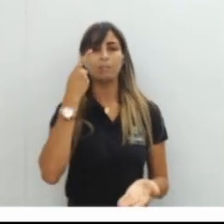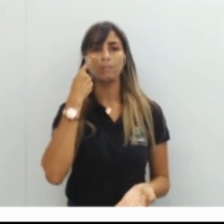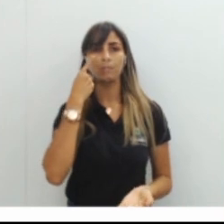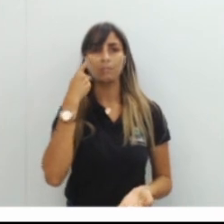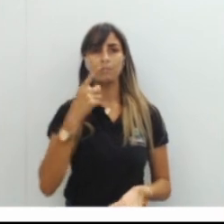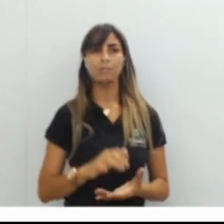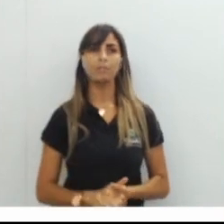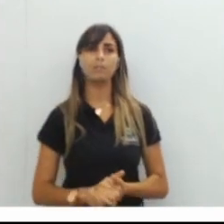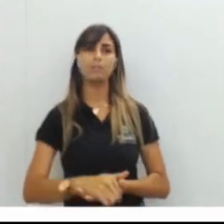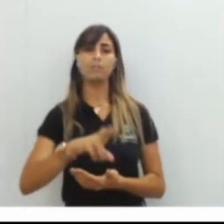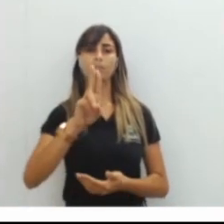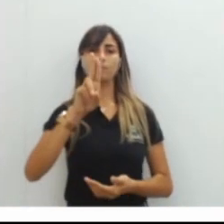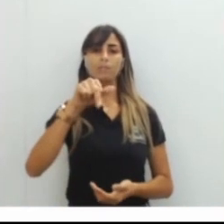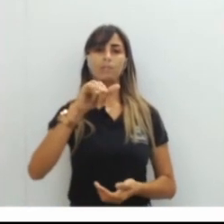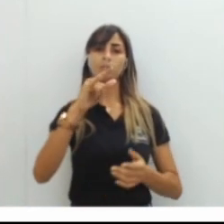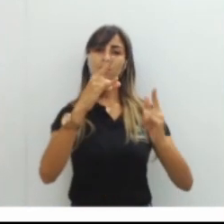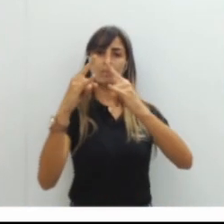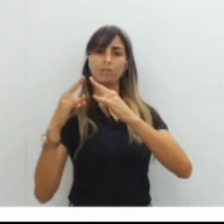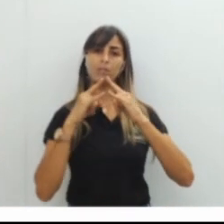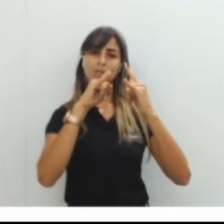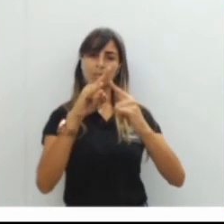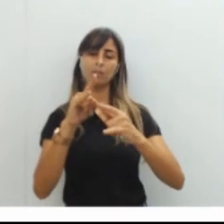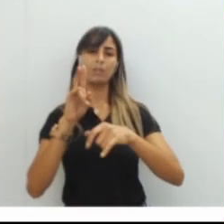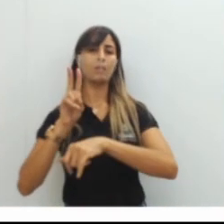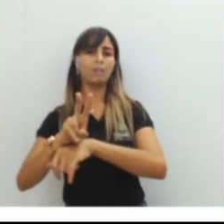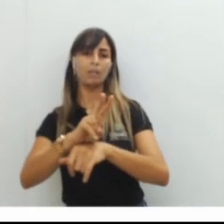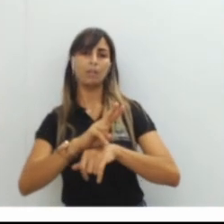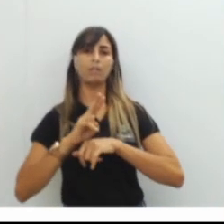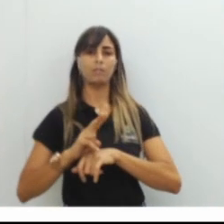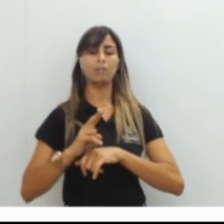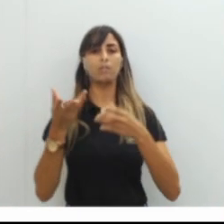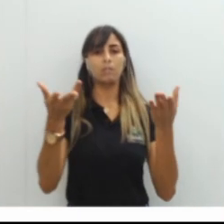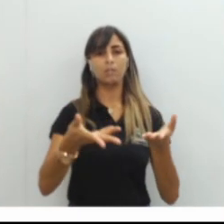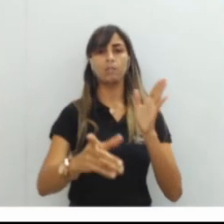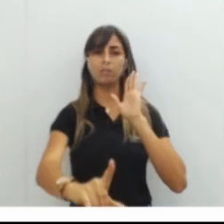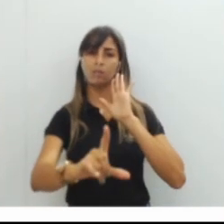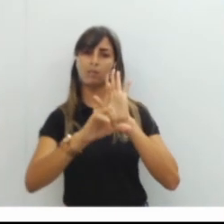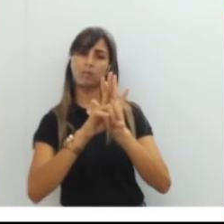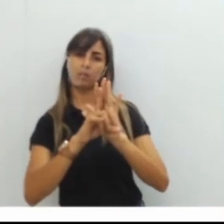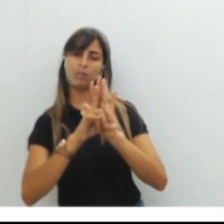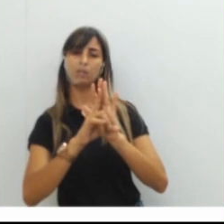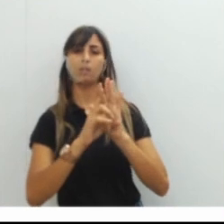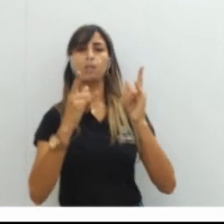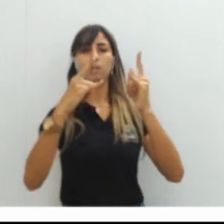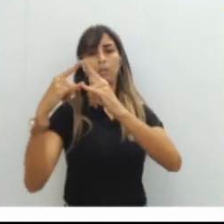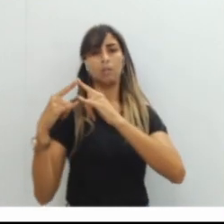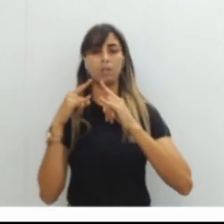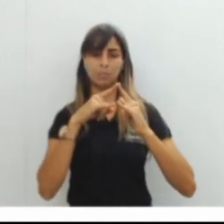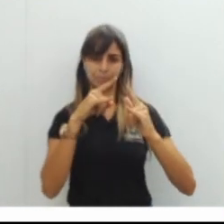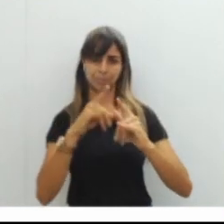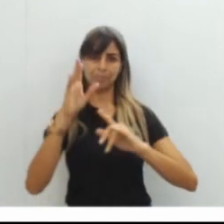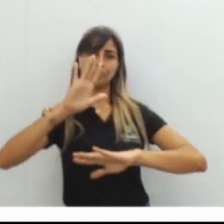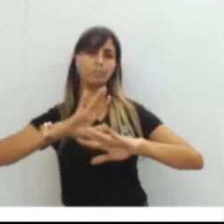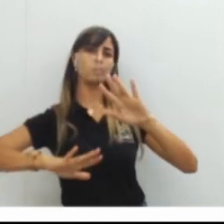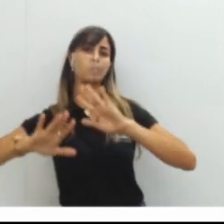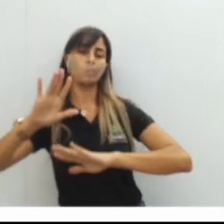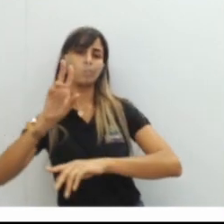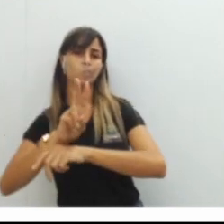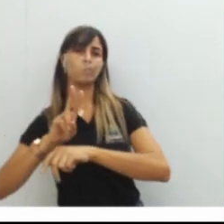unidades de conservação. Existe uma lei que define, certo? Que são unidades de